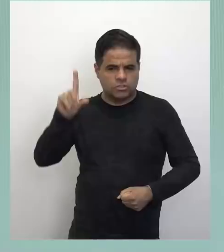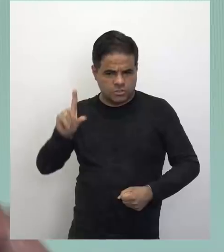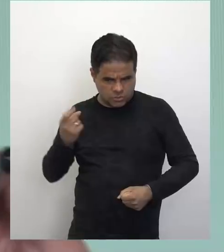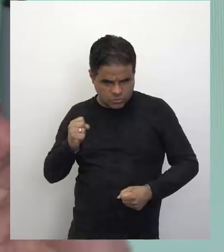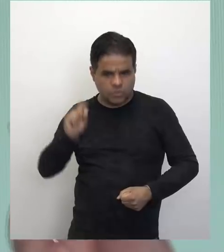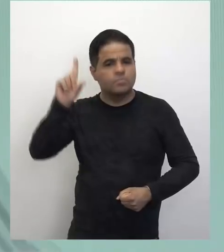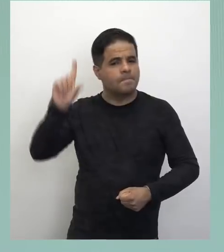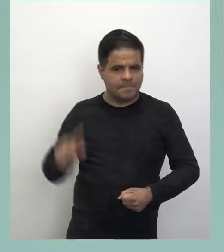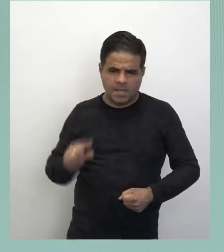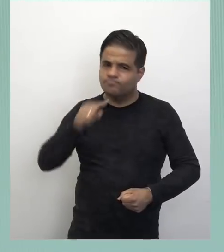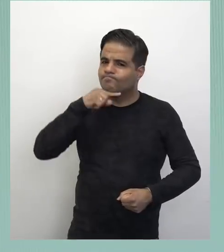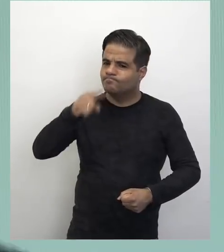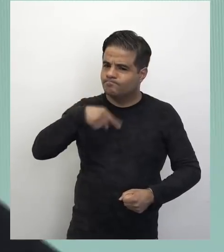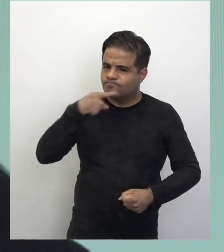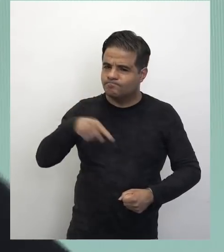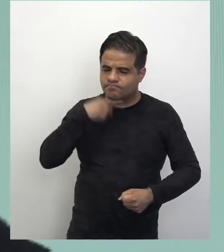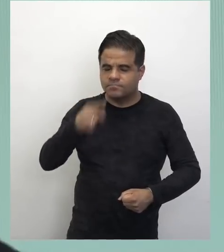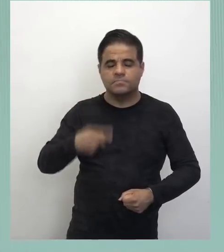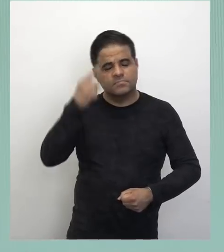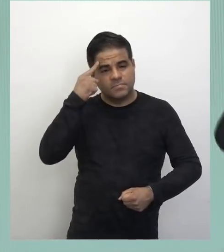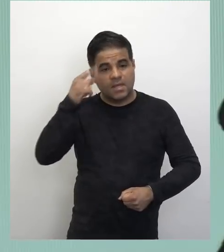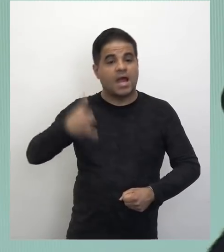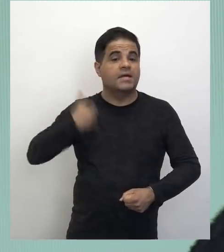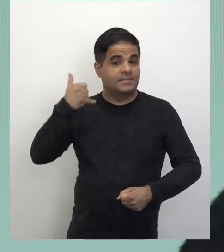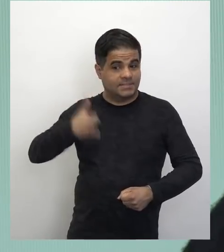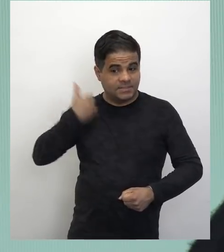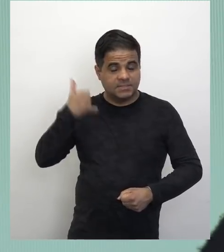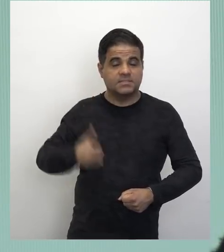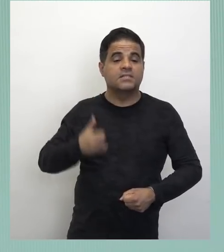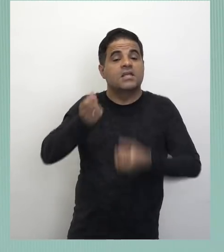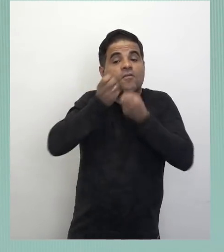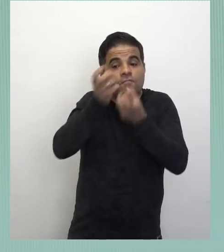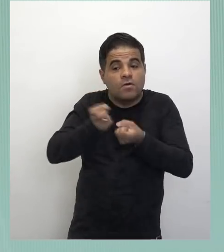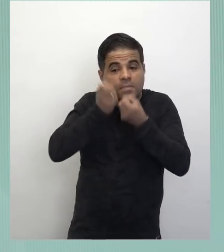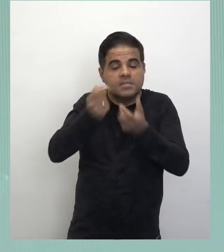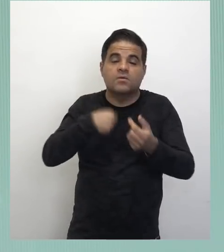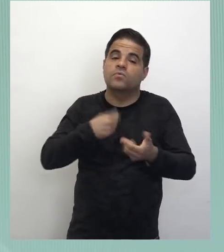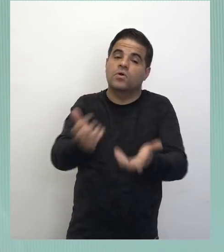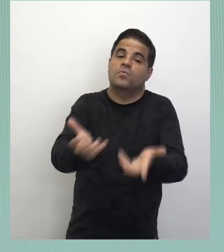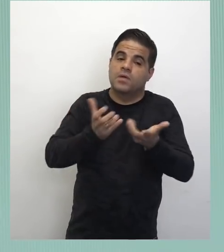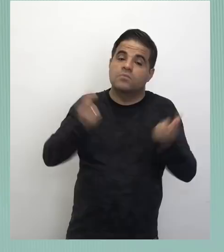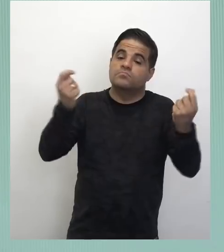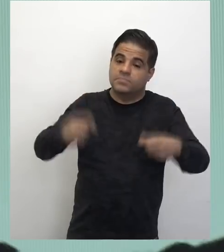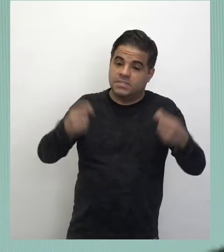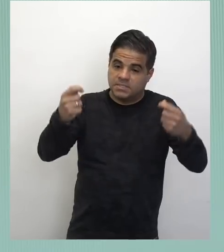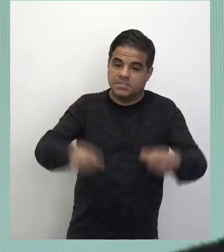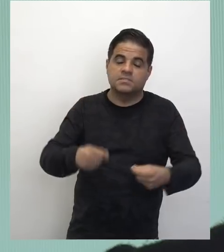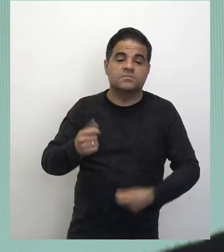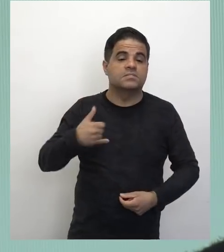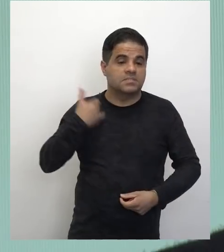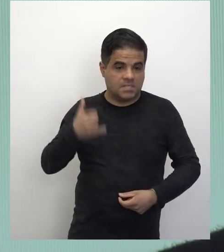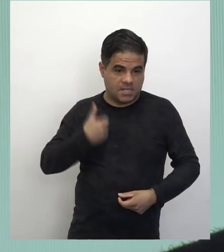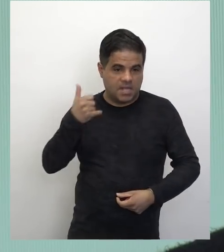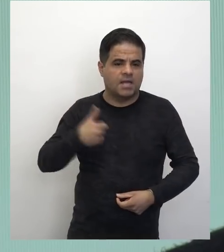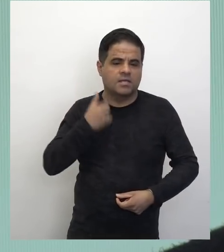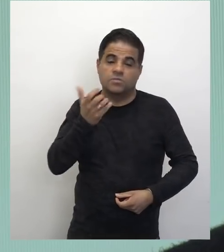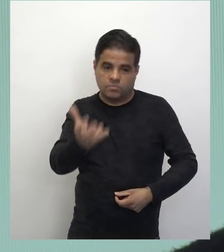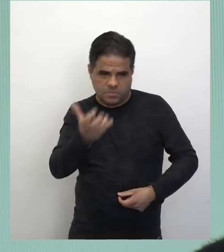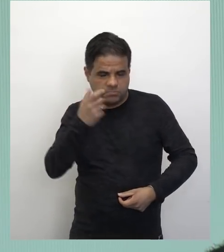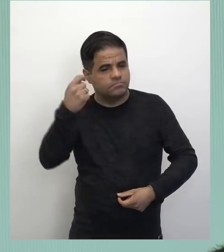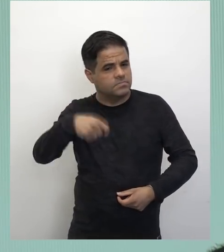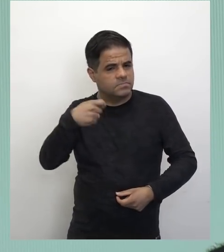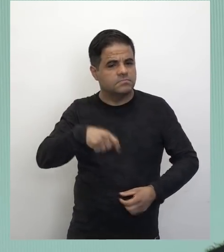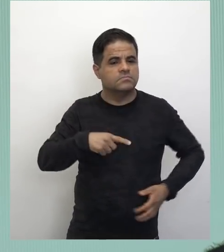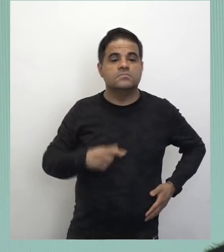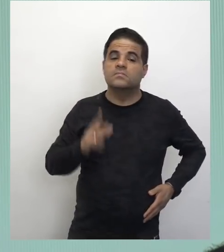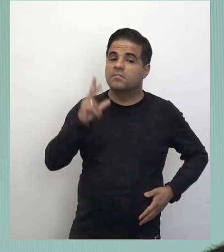tira. Então, o que acontece? A idade é a informação que eu quero, tá? Então, essa idade é a informação que eu quero.